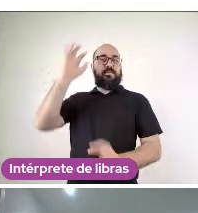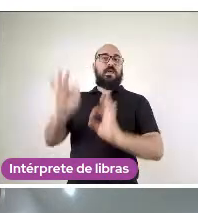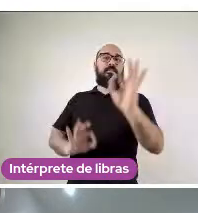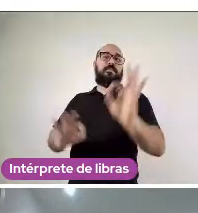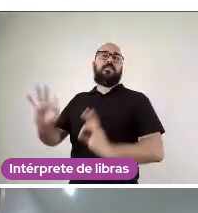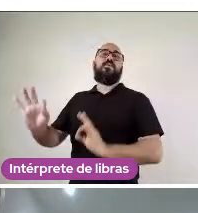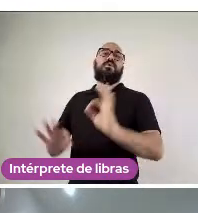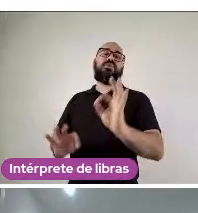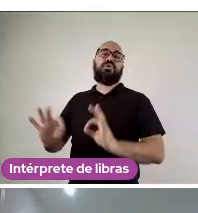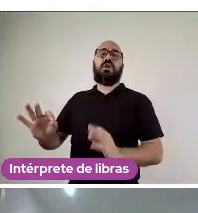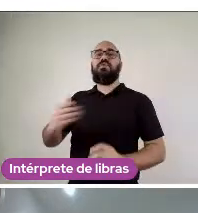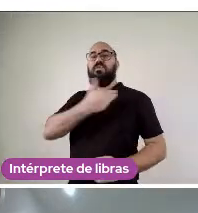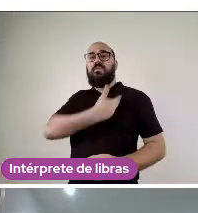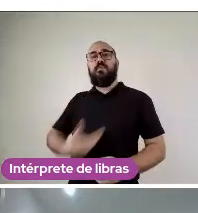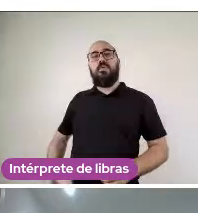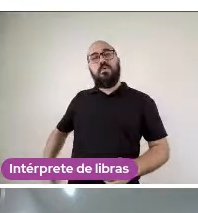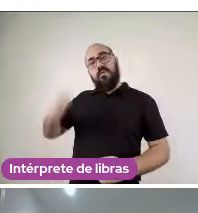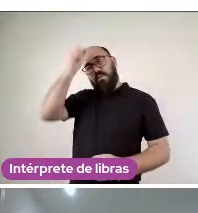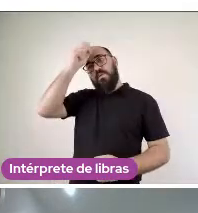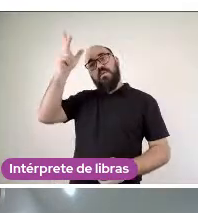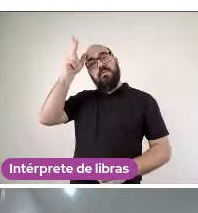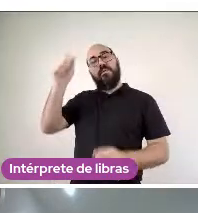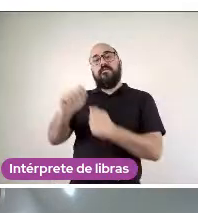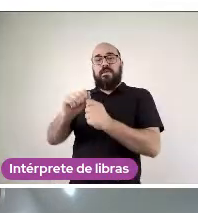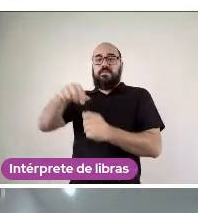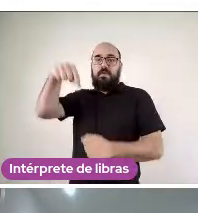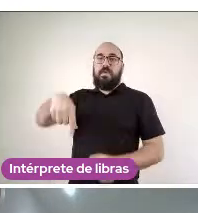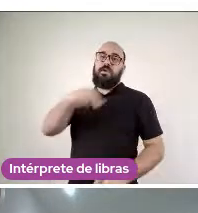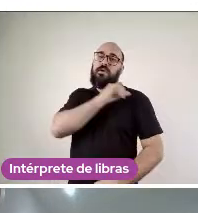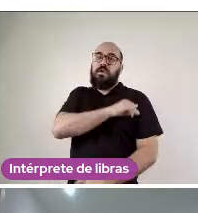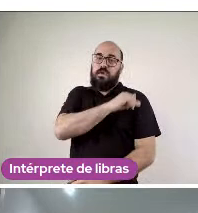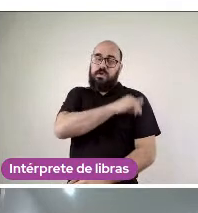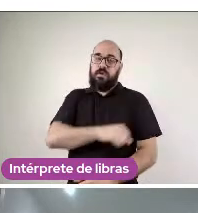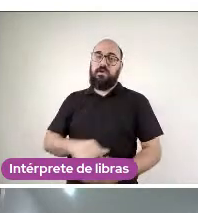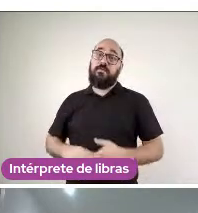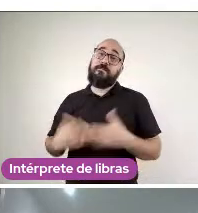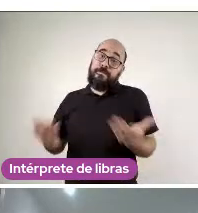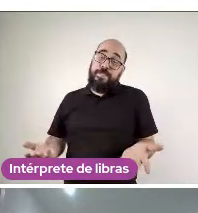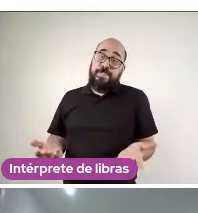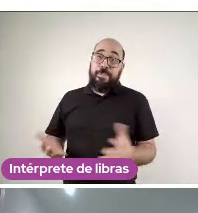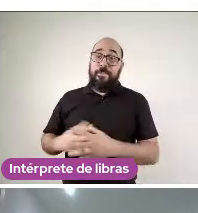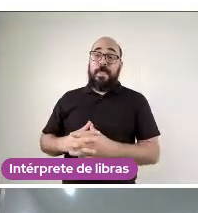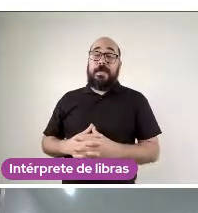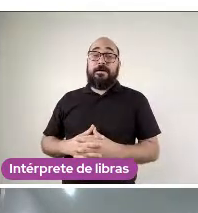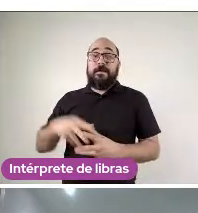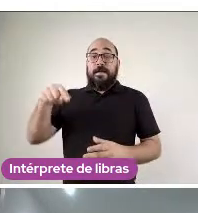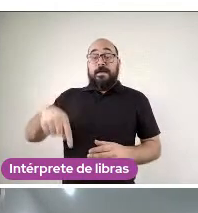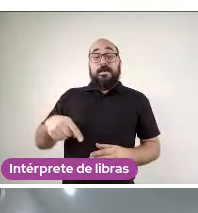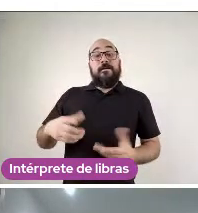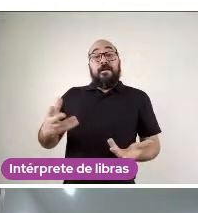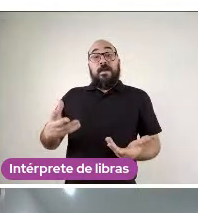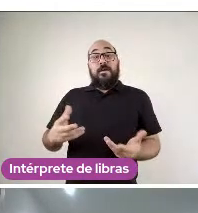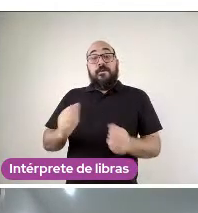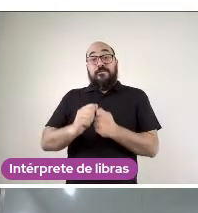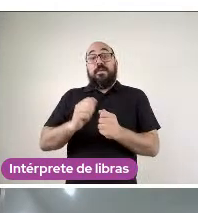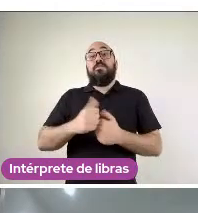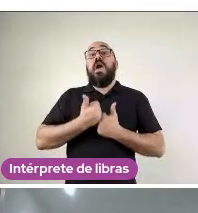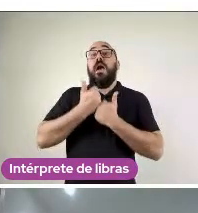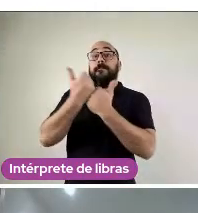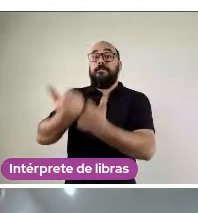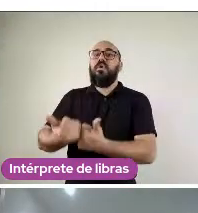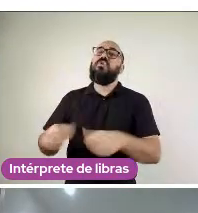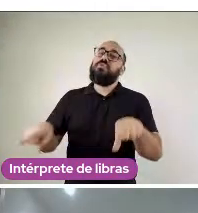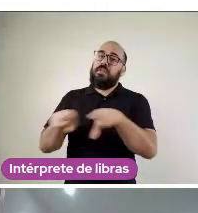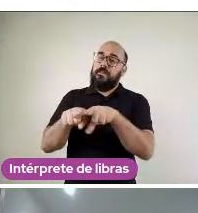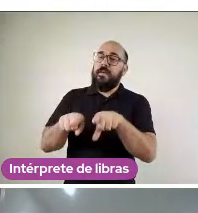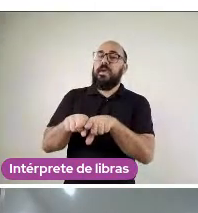públicas voltadas para a cidade do Rio de Janeiro. Então, o Núcleo de Vida Marinha contou com o apoio também da